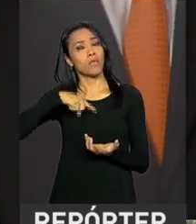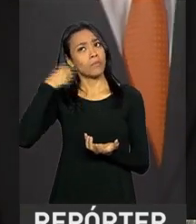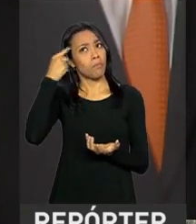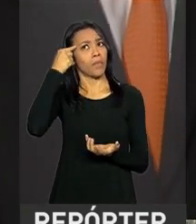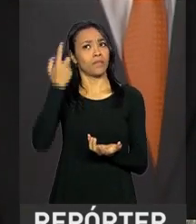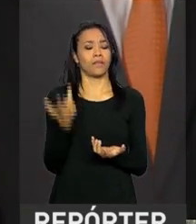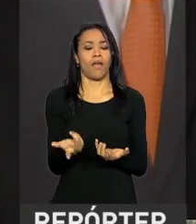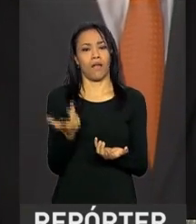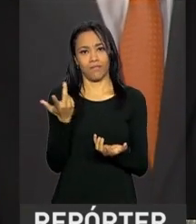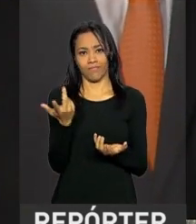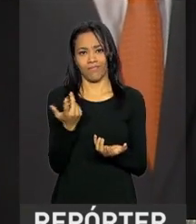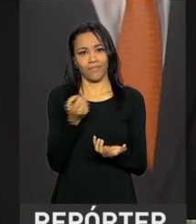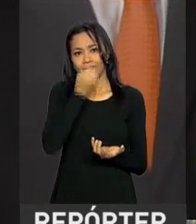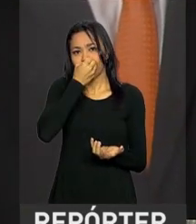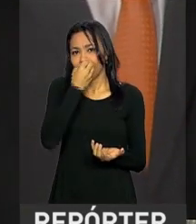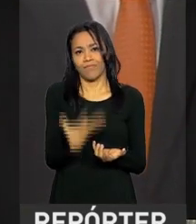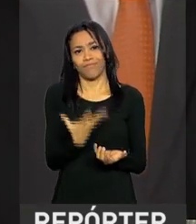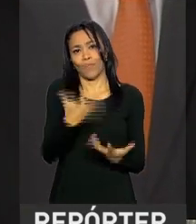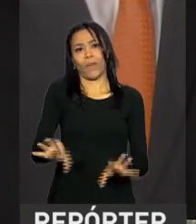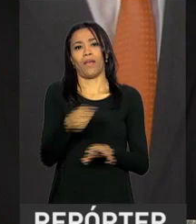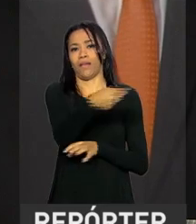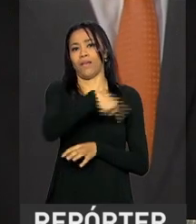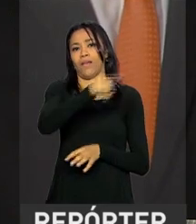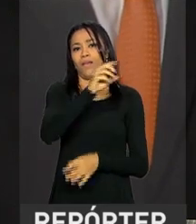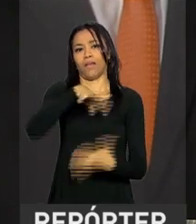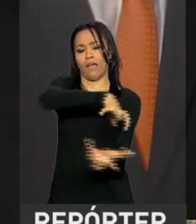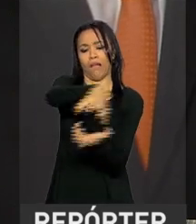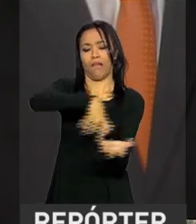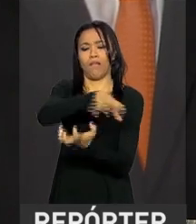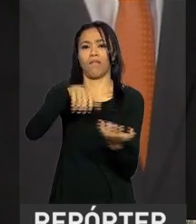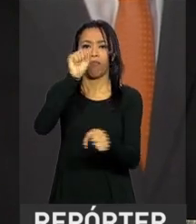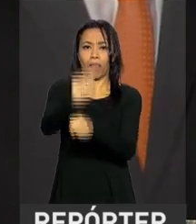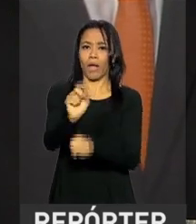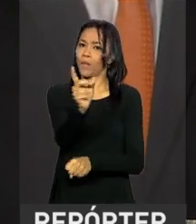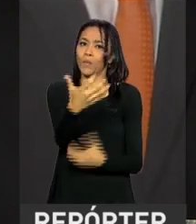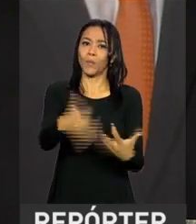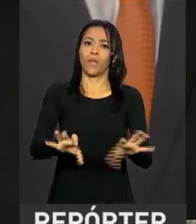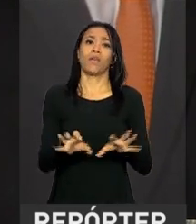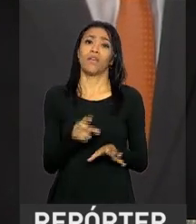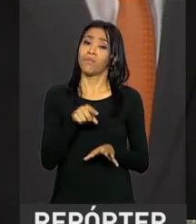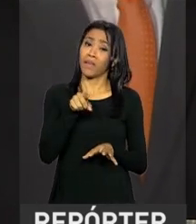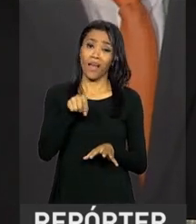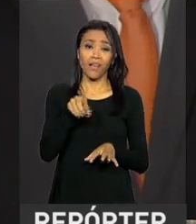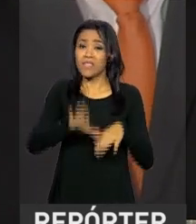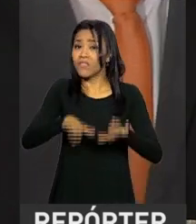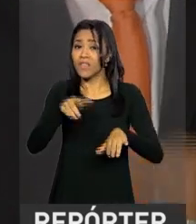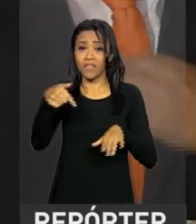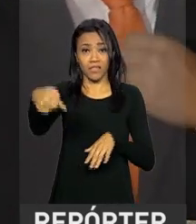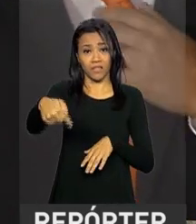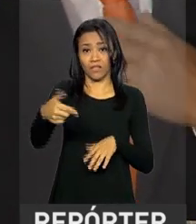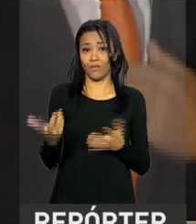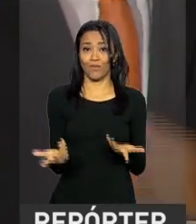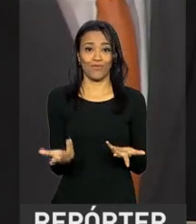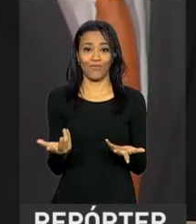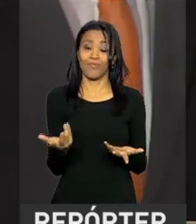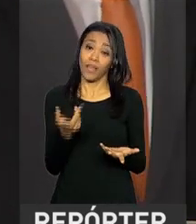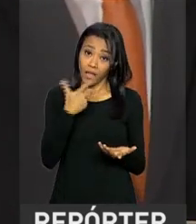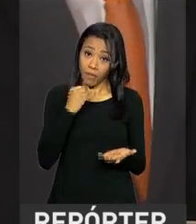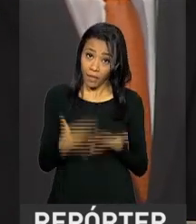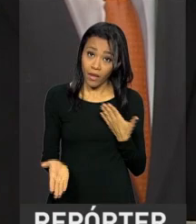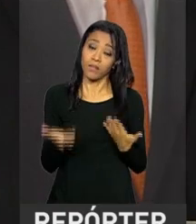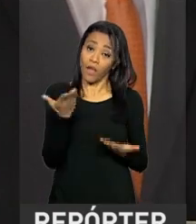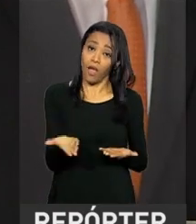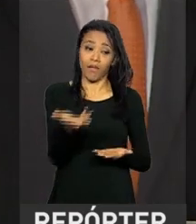que agrade, não agrade, eles não gostariam de parar. Por quê? Porque nessas paralisações, no mais das vezes, a maior parte do prejuízo acaba ficando